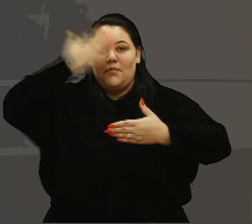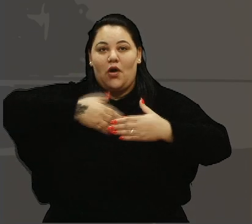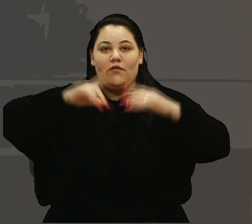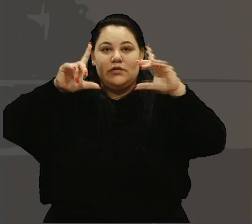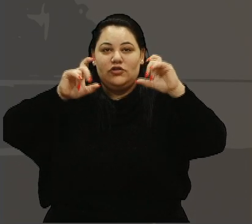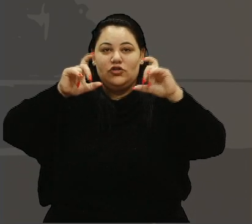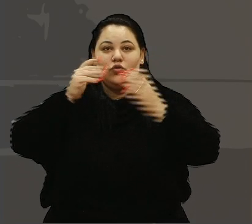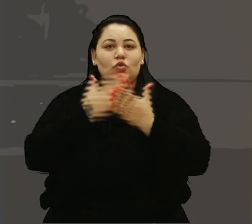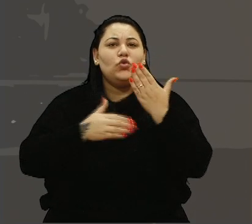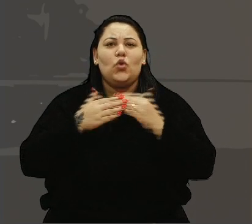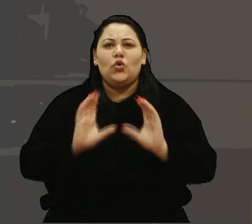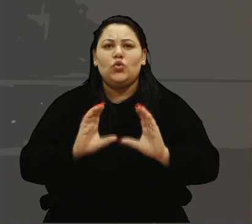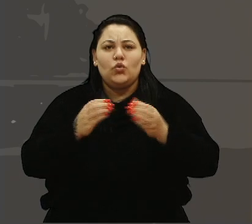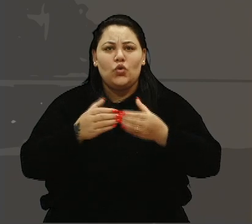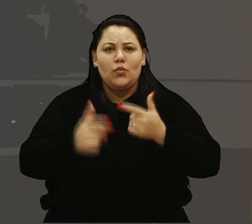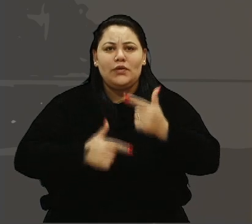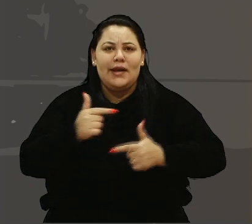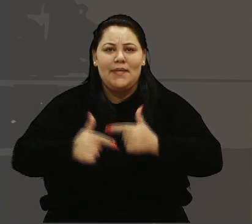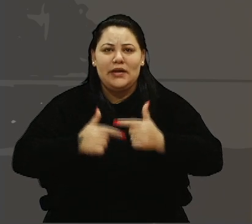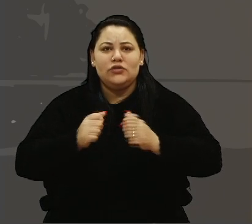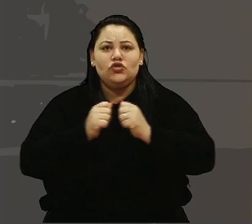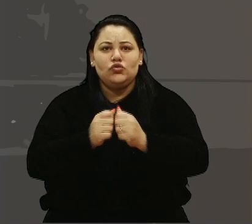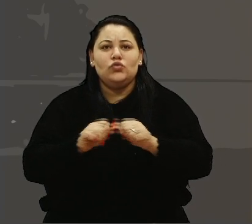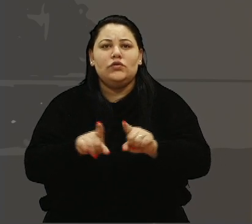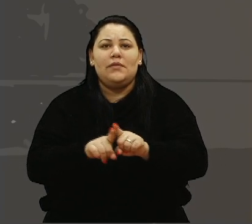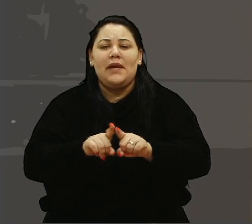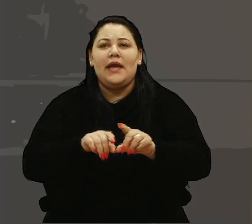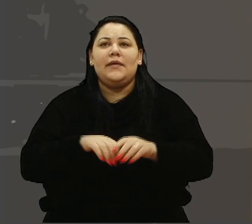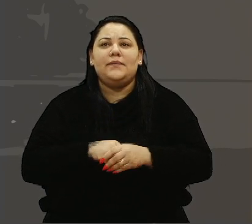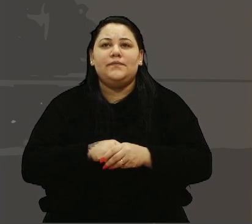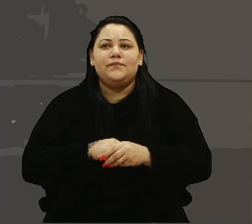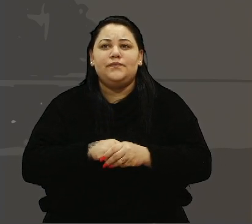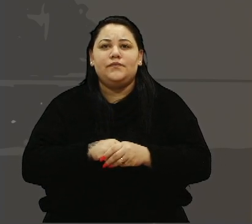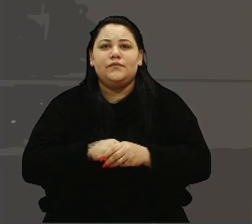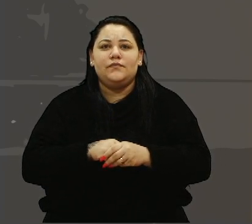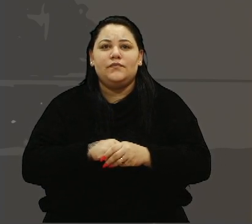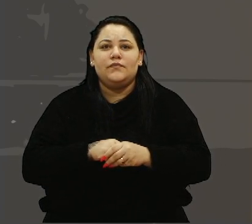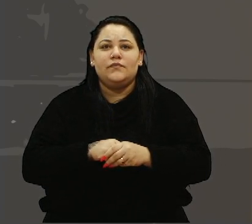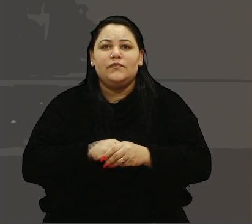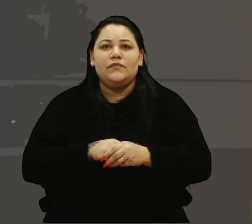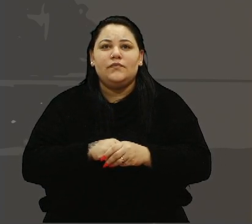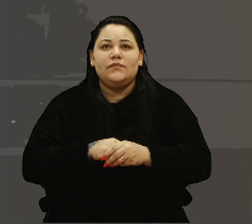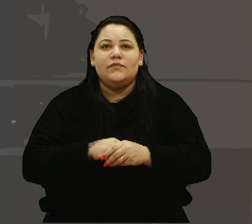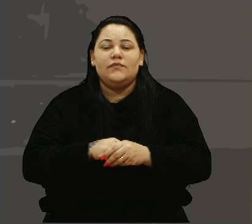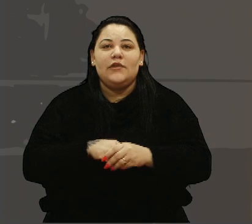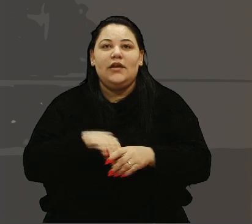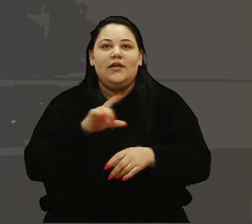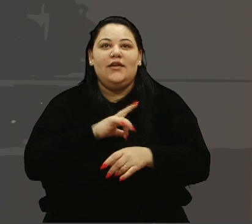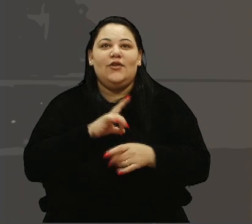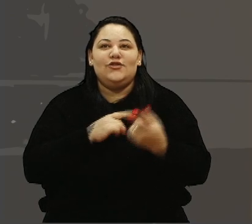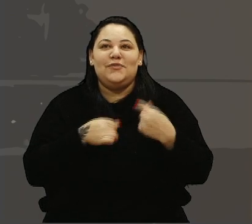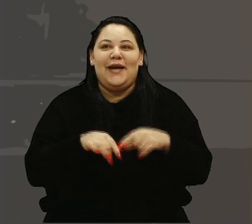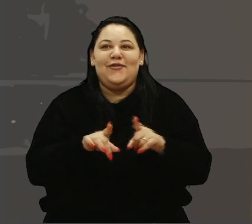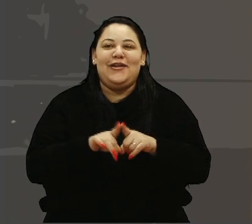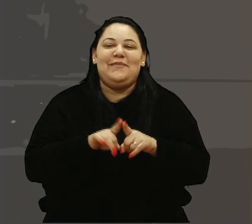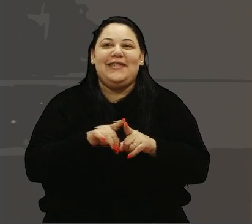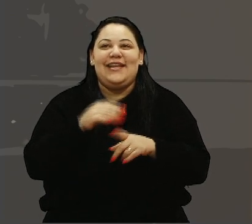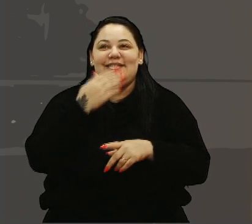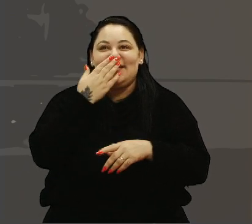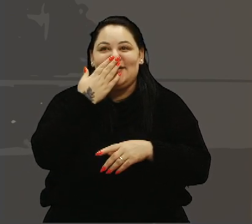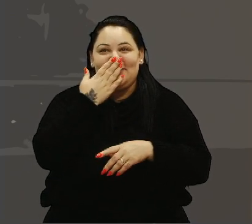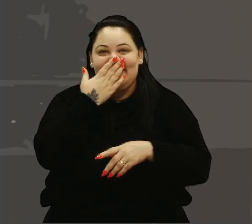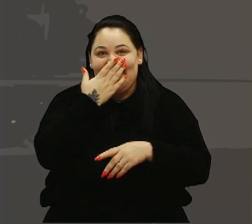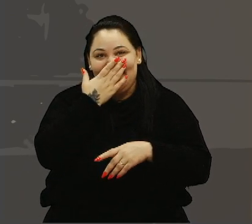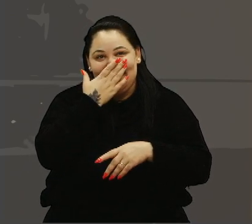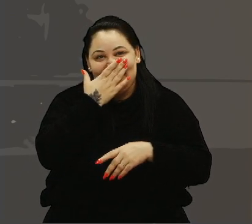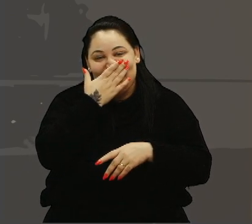equipe de servidores trabalhando, onde que existia um grande transtorno. A rua, por ser estreita, os